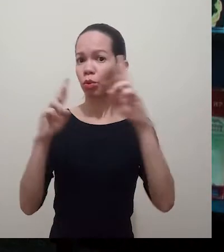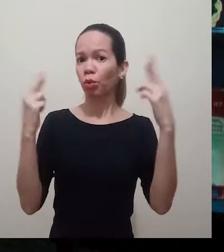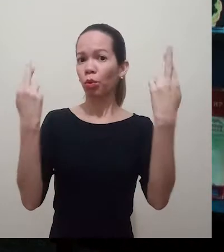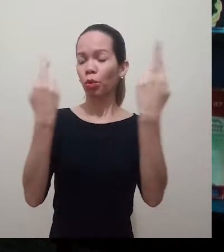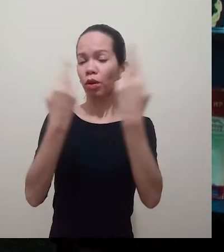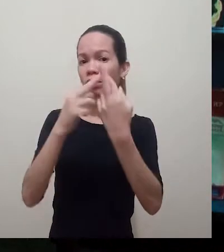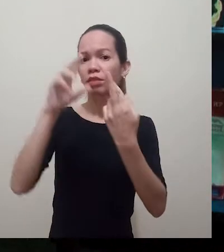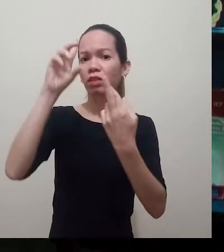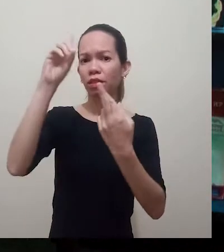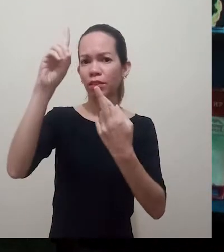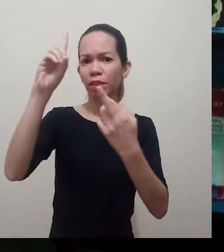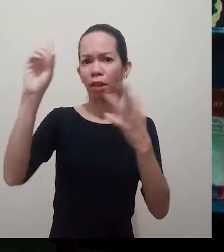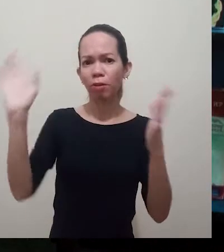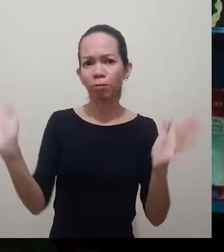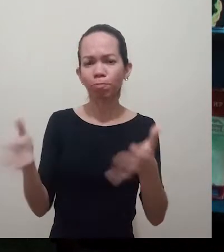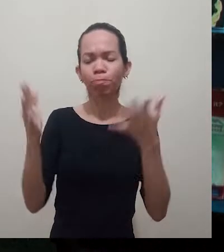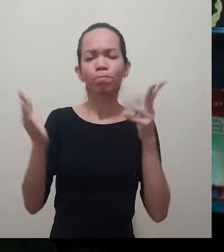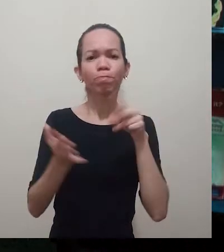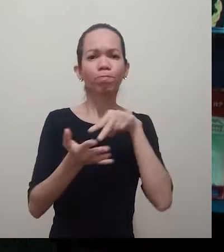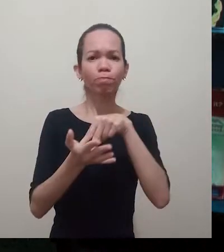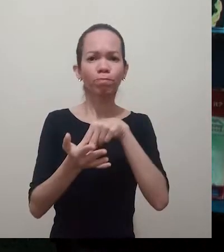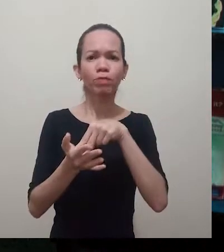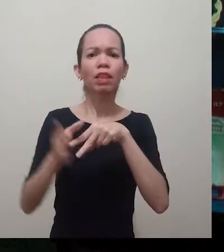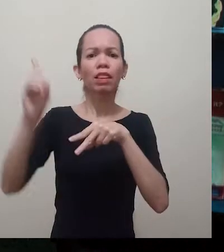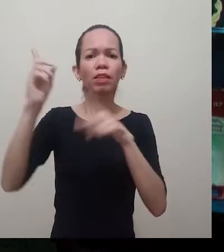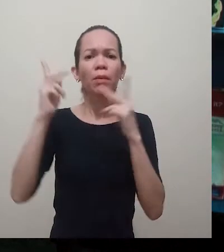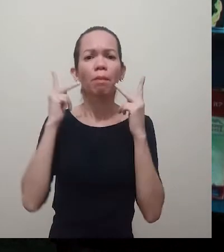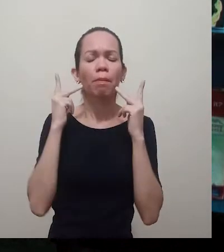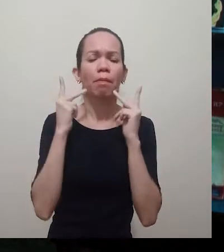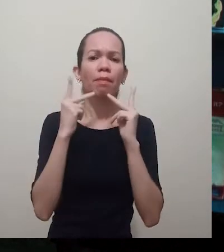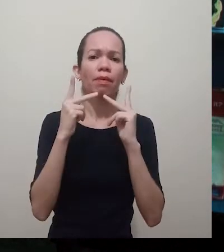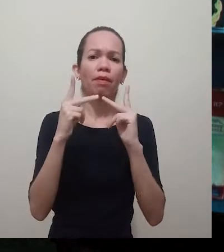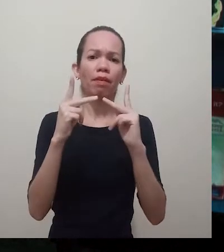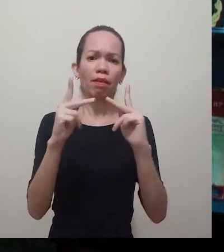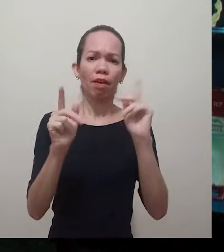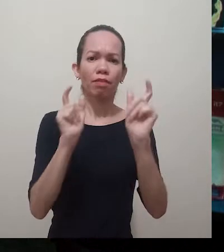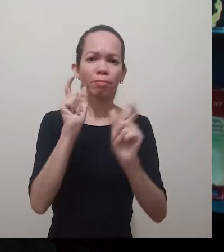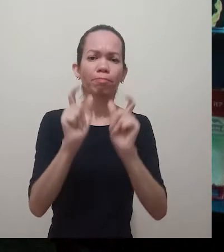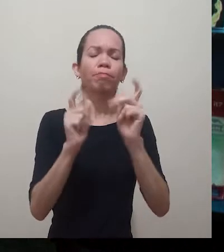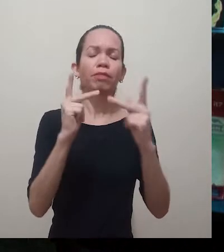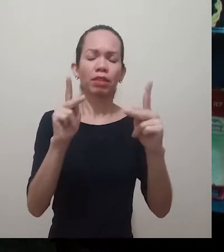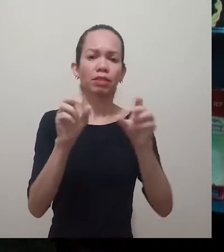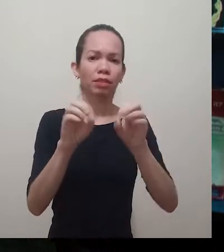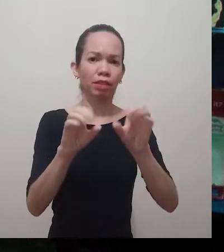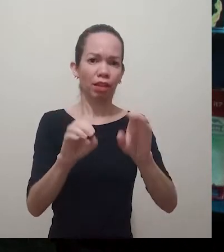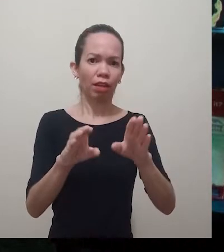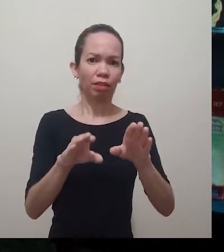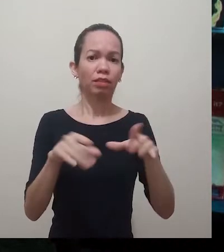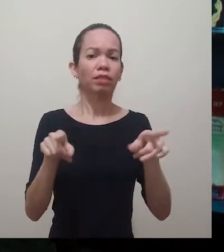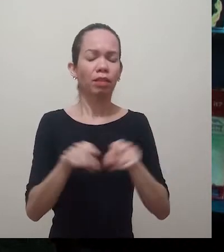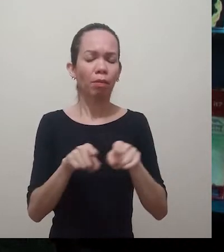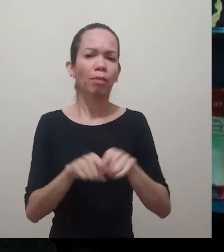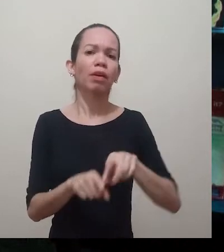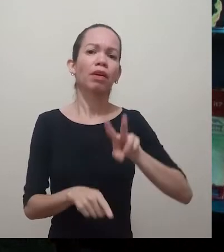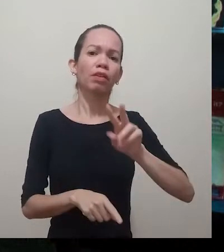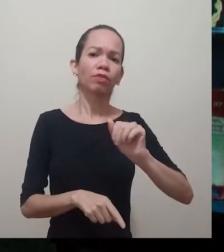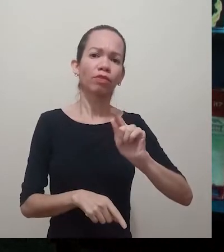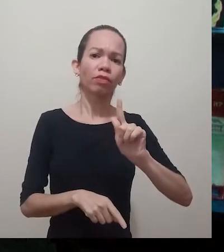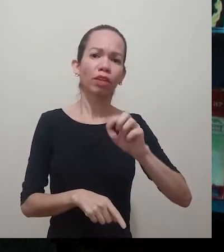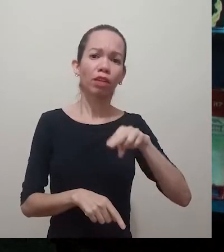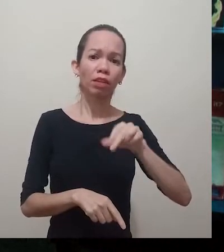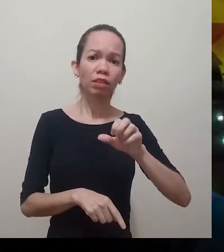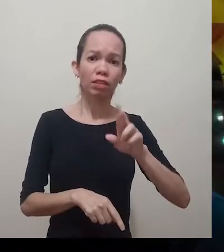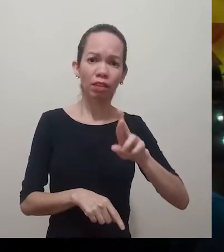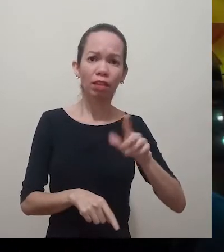seja retificada a sua palavra seja pregada é ensinada estão todos nós o wagner a sua esposa estamos no mesmo